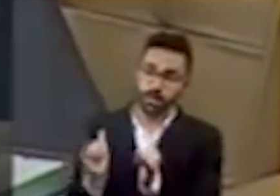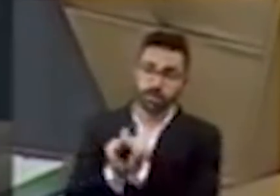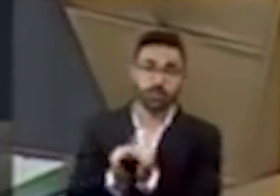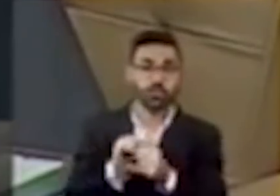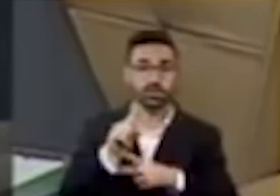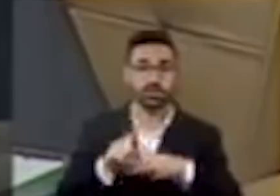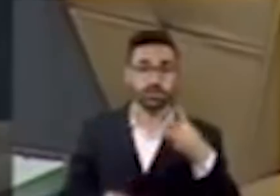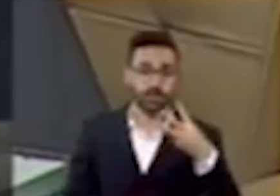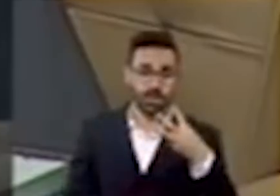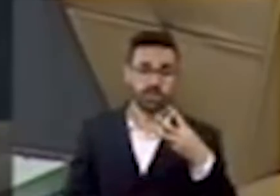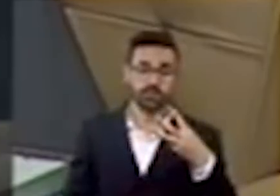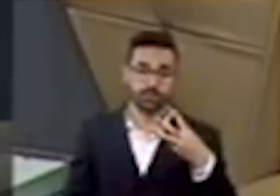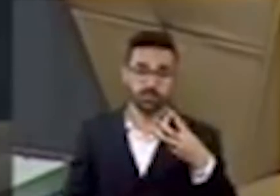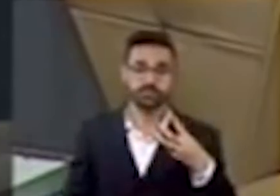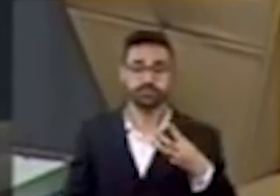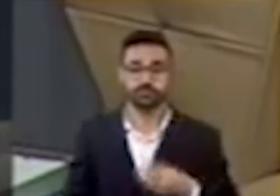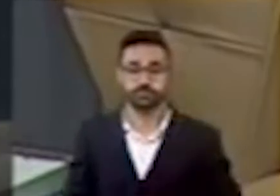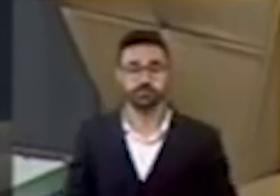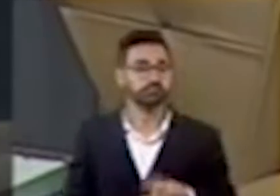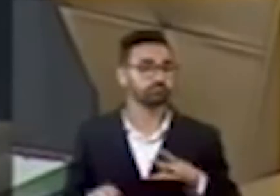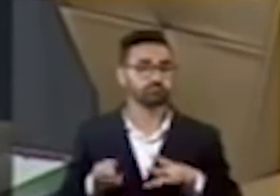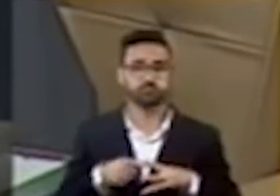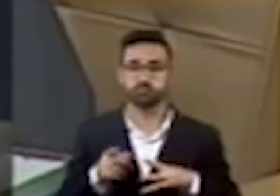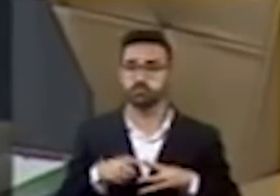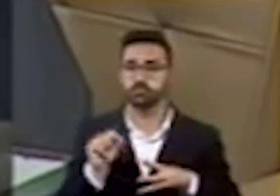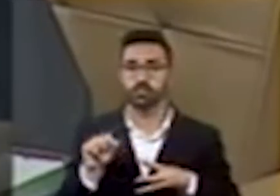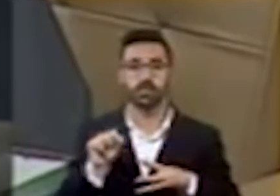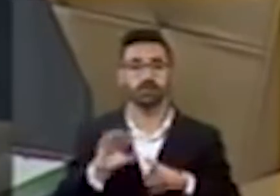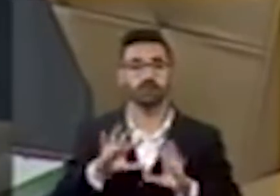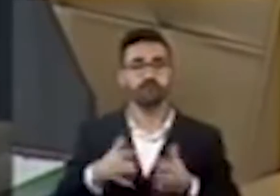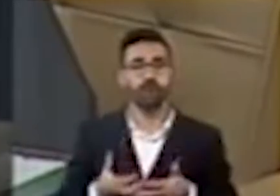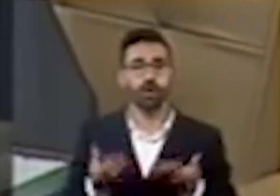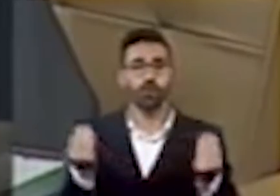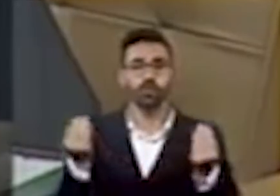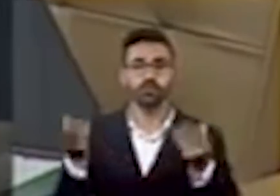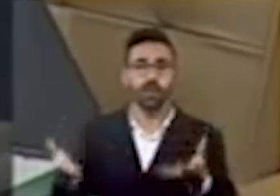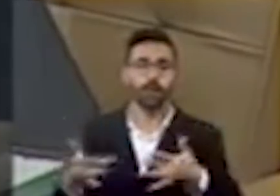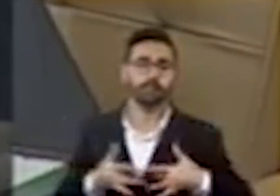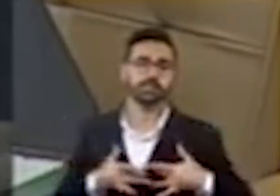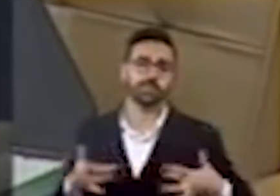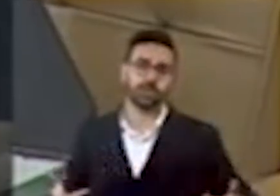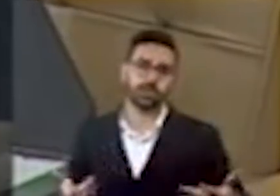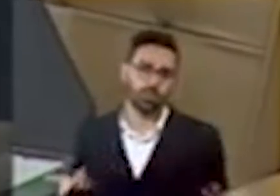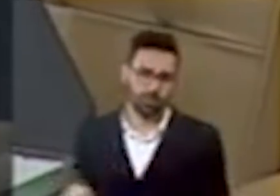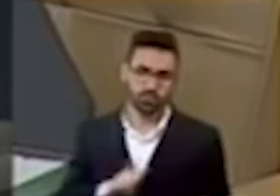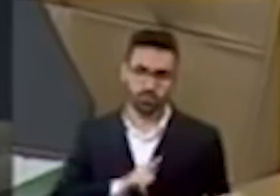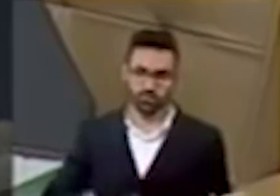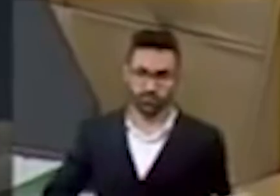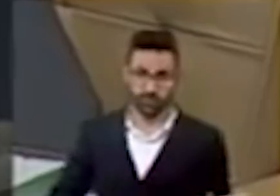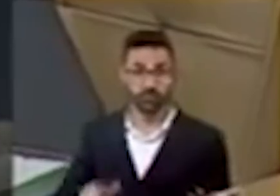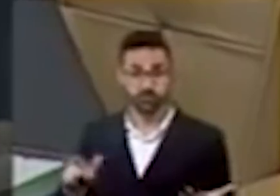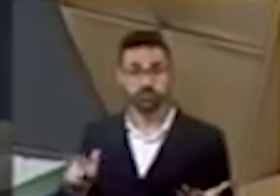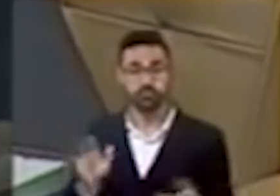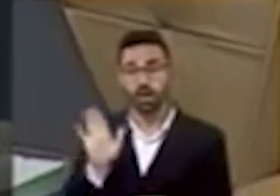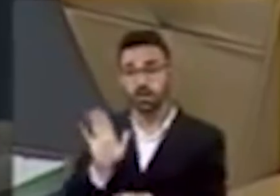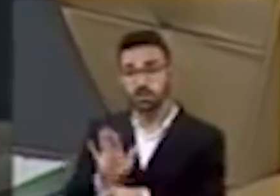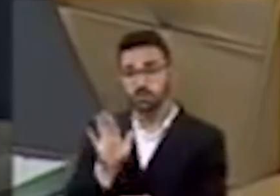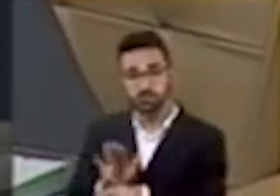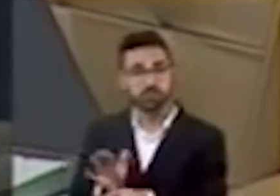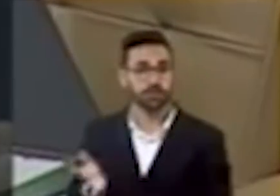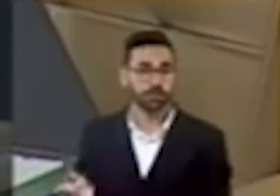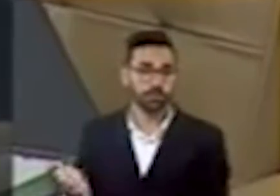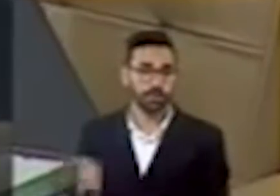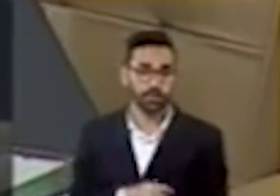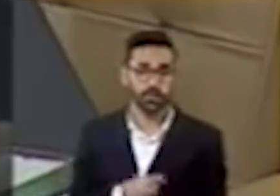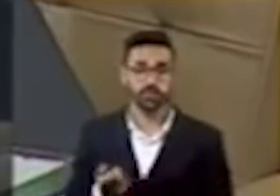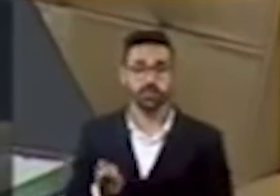três situações genéricas. A primeira, como forma de concessão da misericórdia do governo em casos excepcionais em